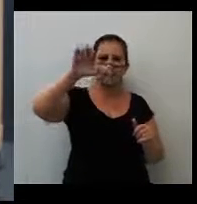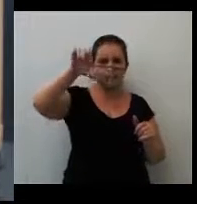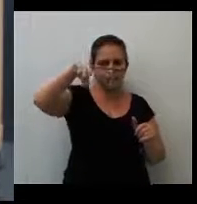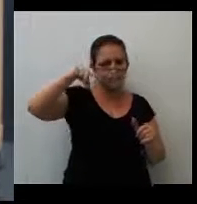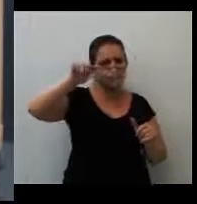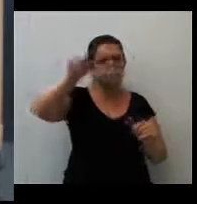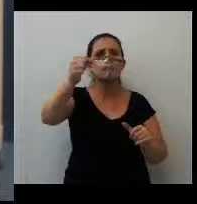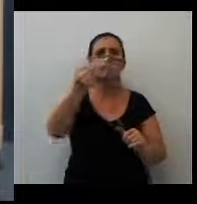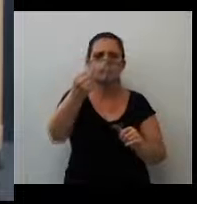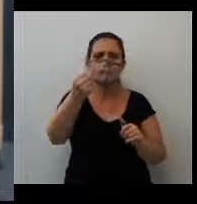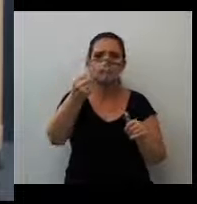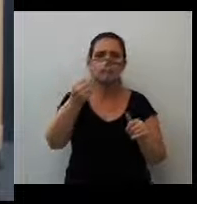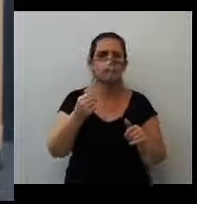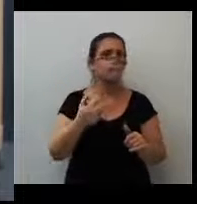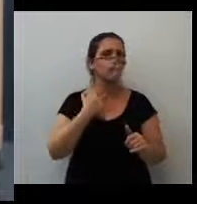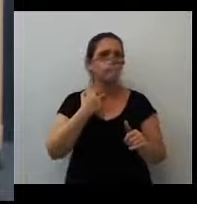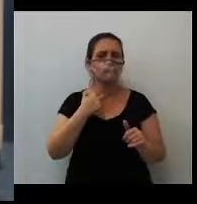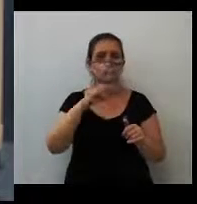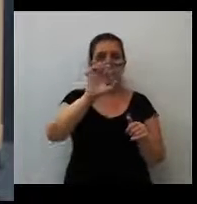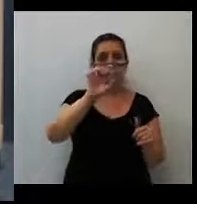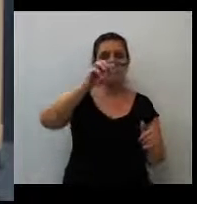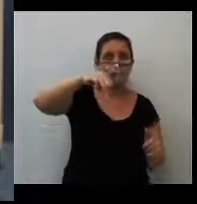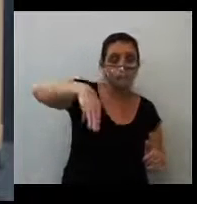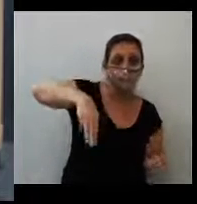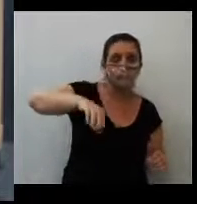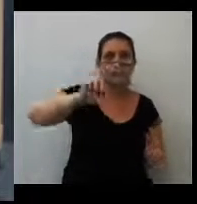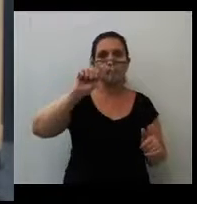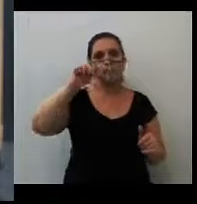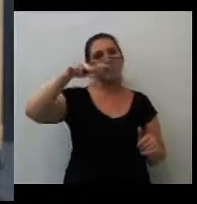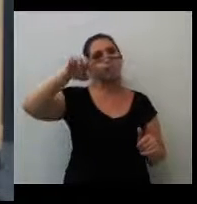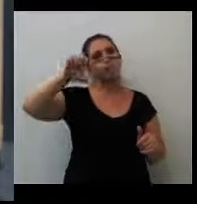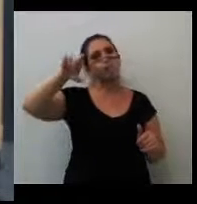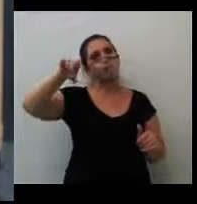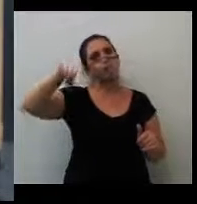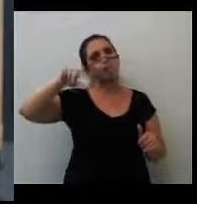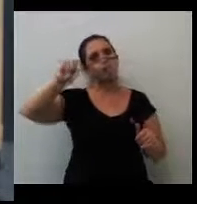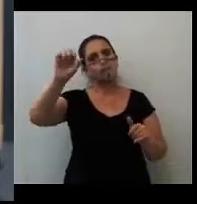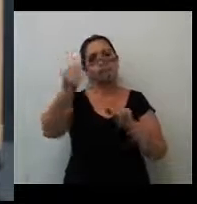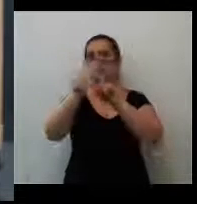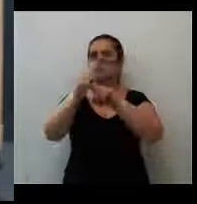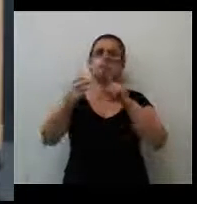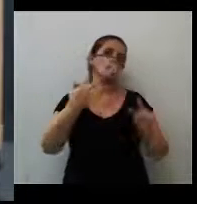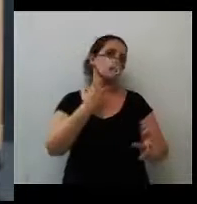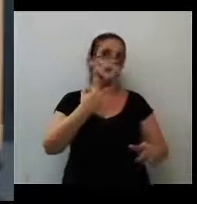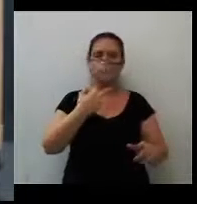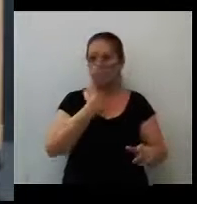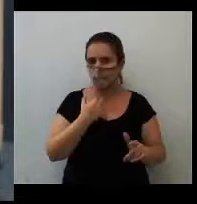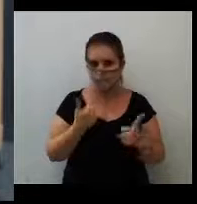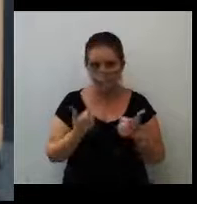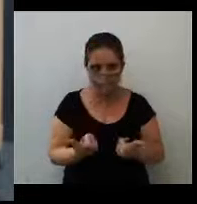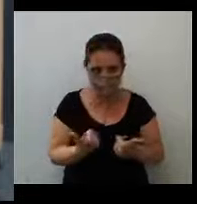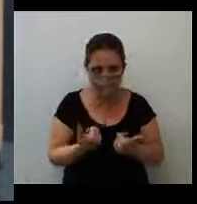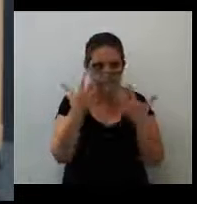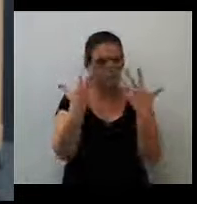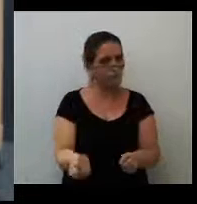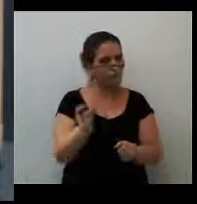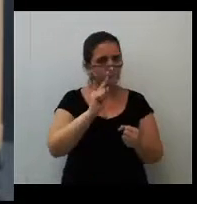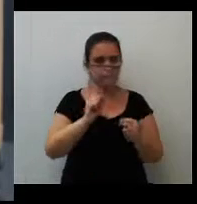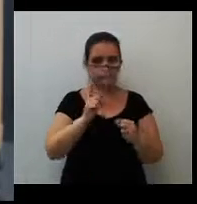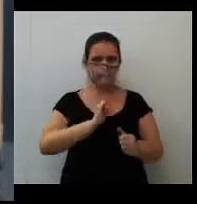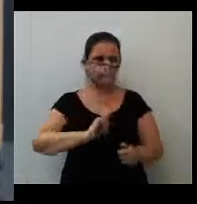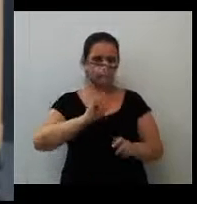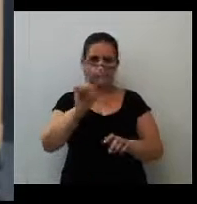sem problema o que eu não posso dizer é o escrever é as fotografias seguem em alex as